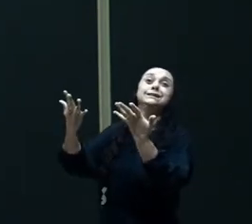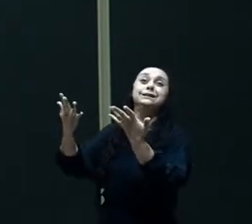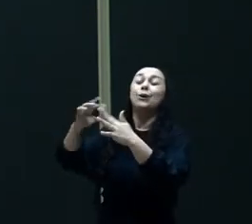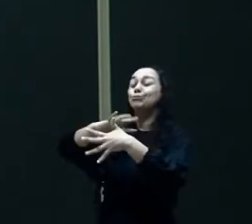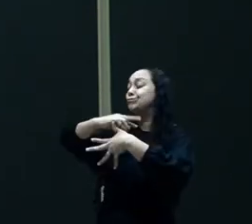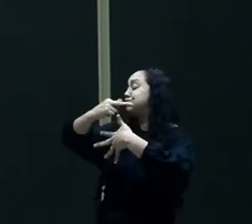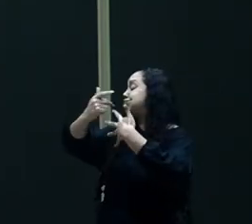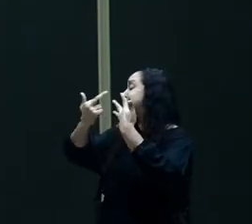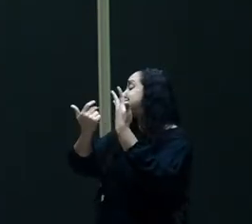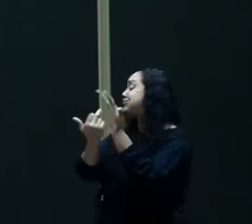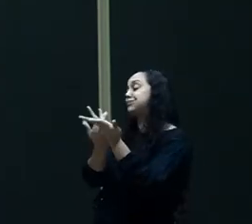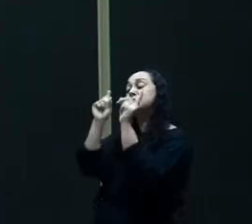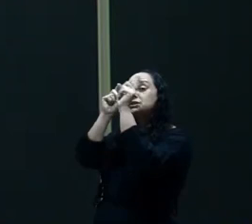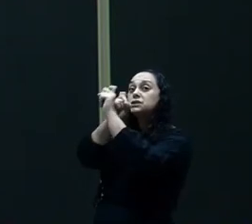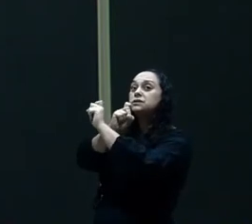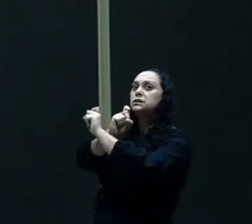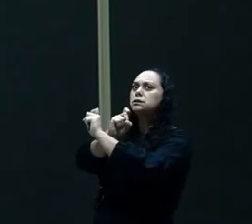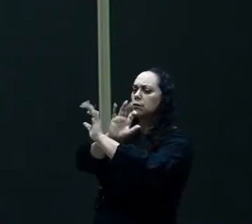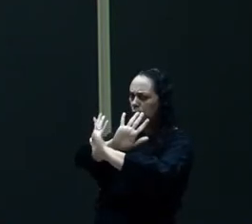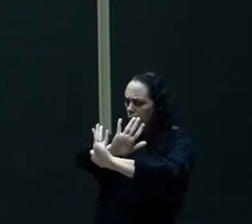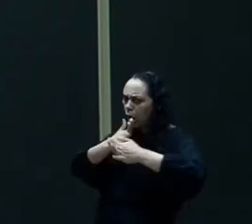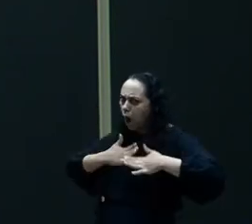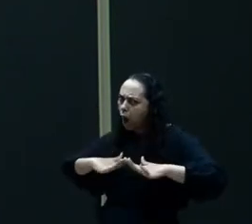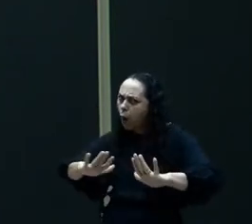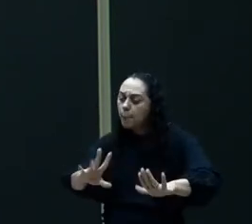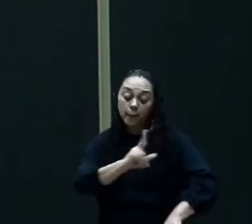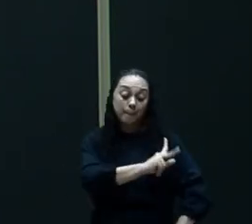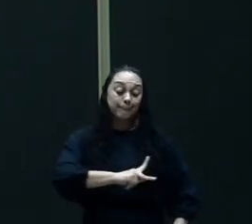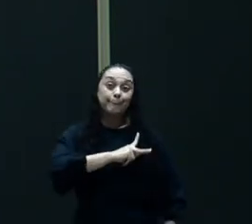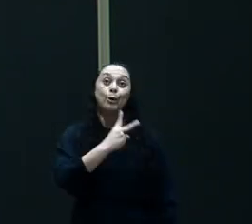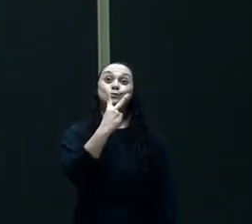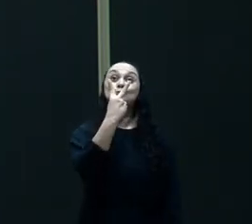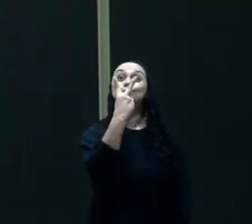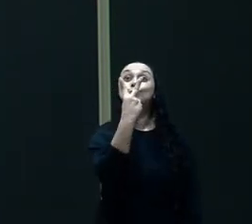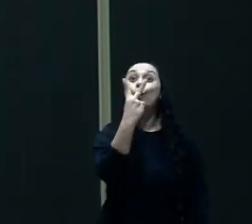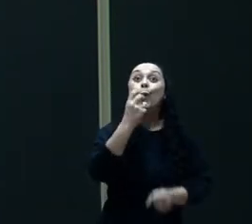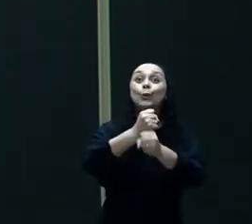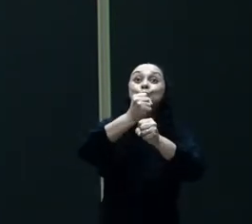do anos preso nessa Fortaleza de cesareia